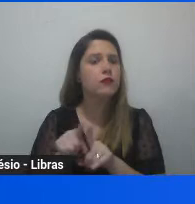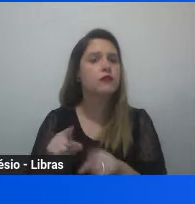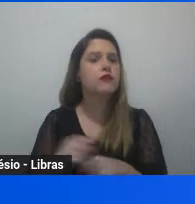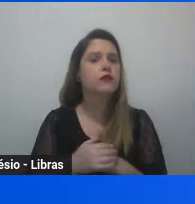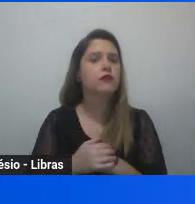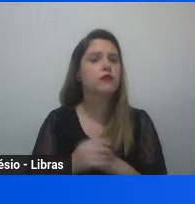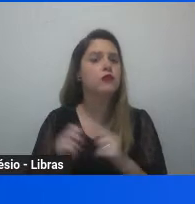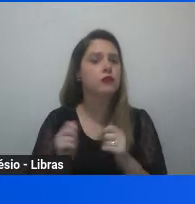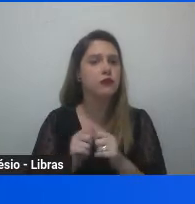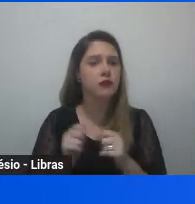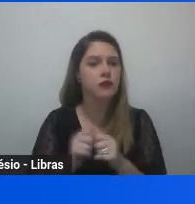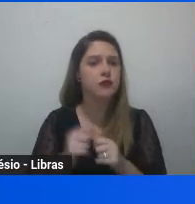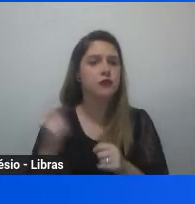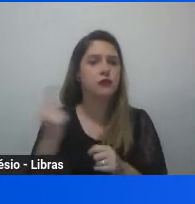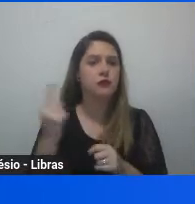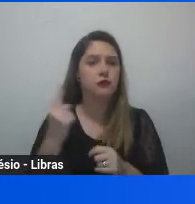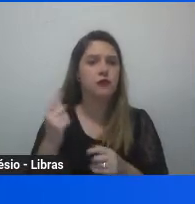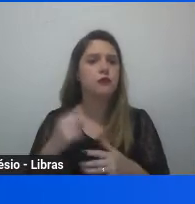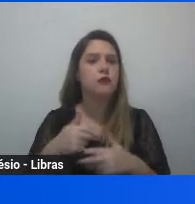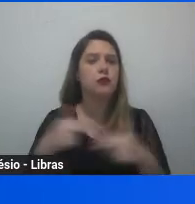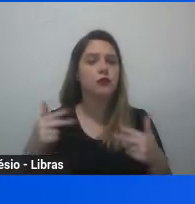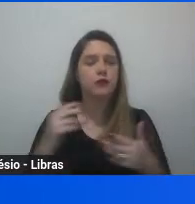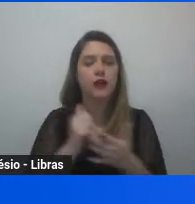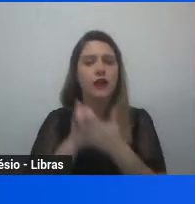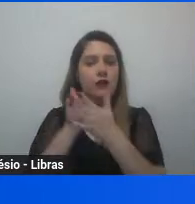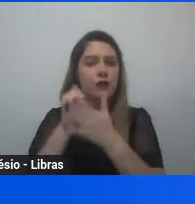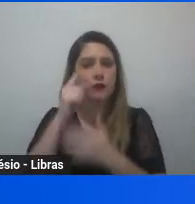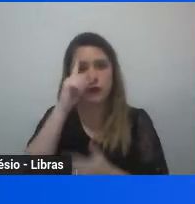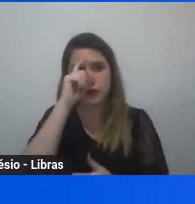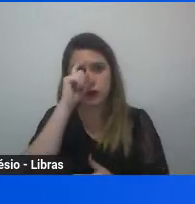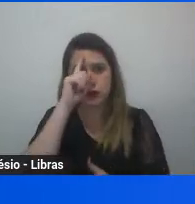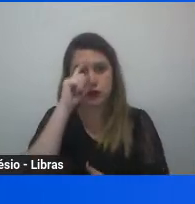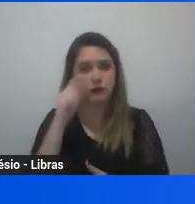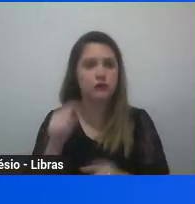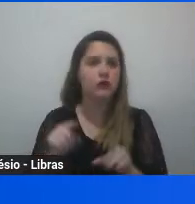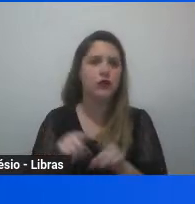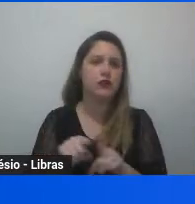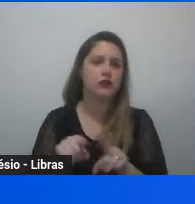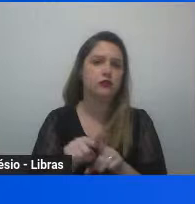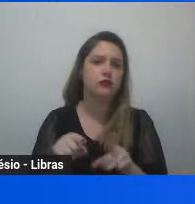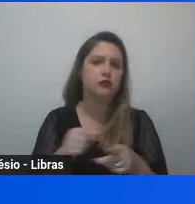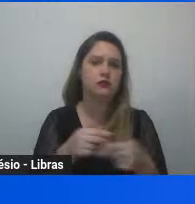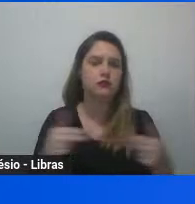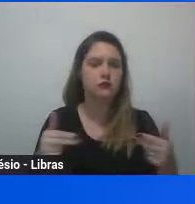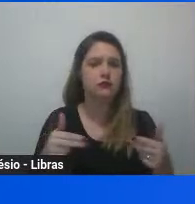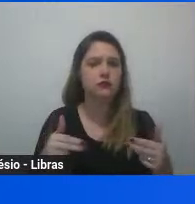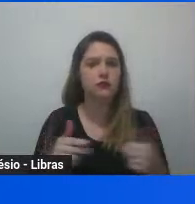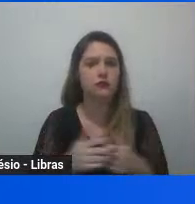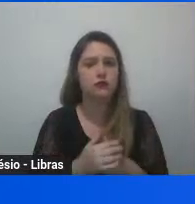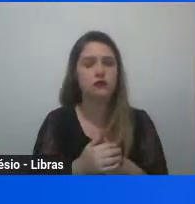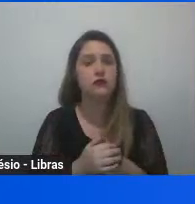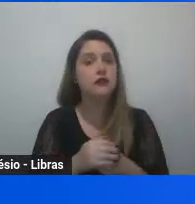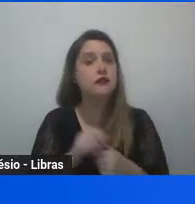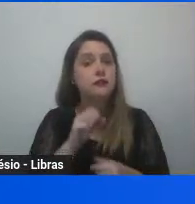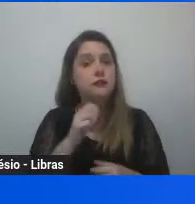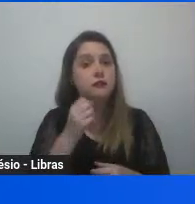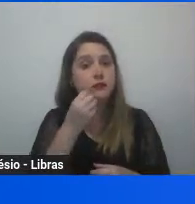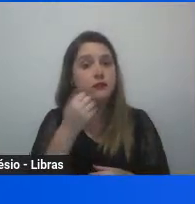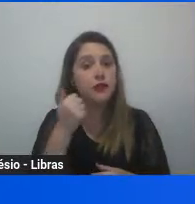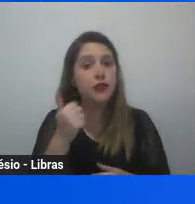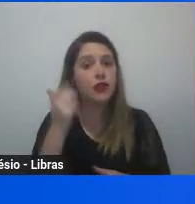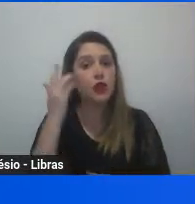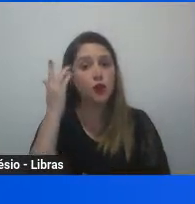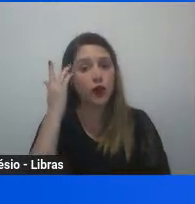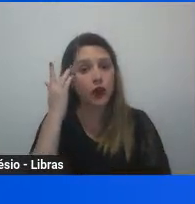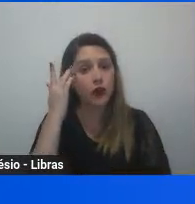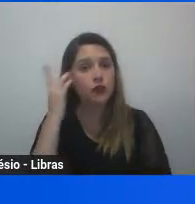o socorro e levar até o hospital, seguindo os 2 últimos elos. Bem, eu acho que,